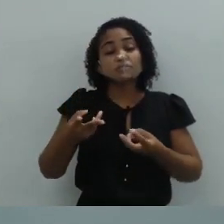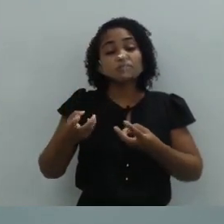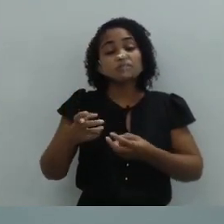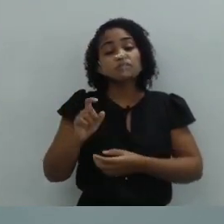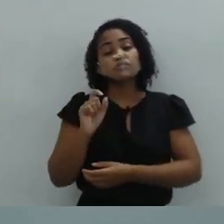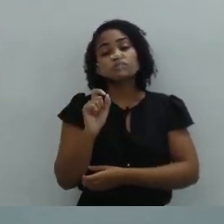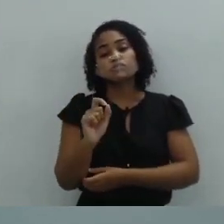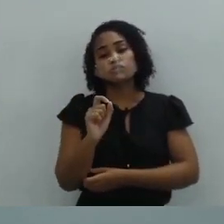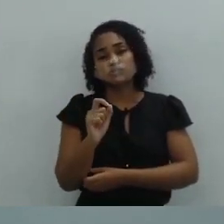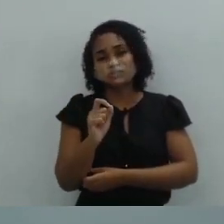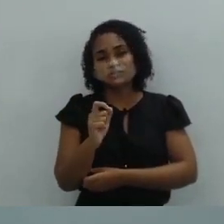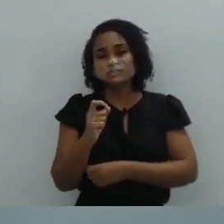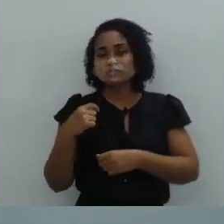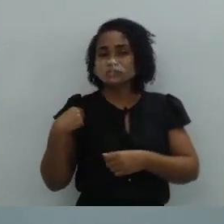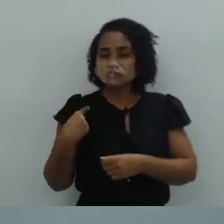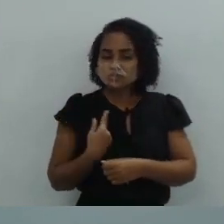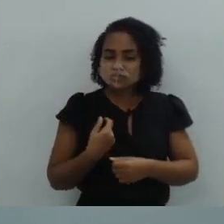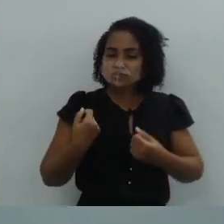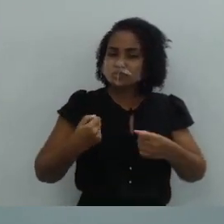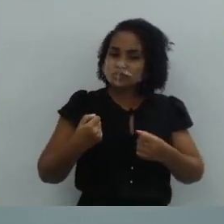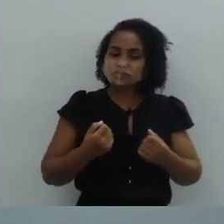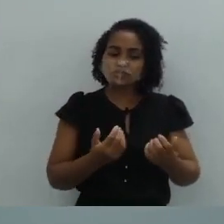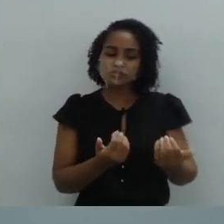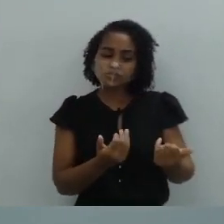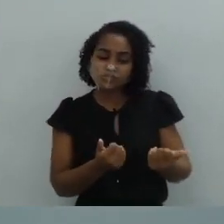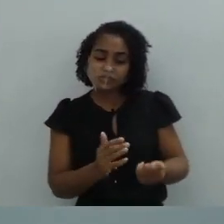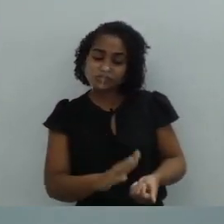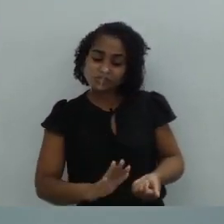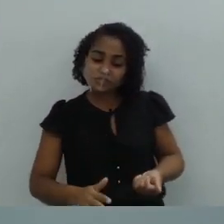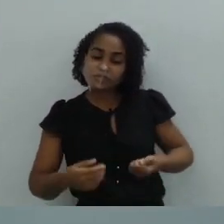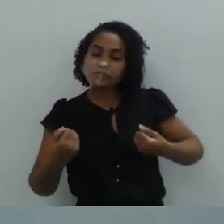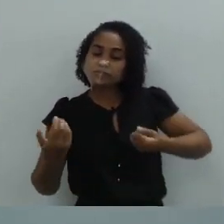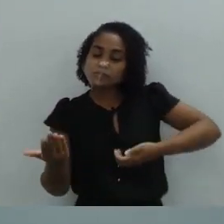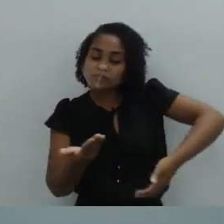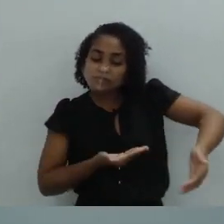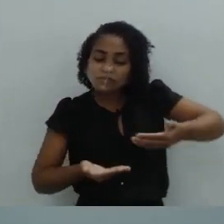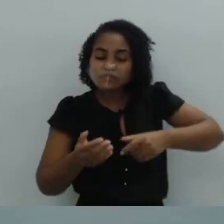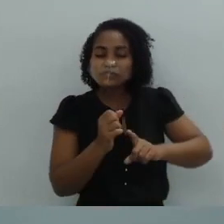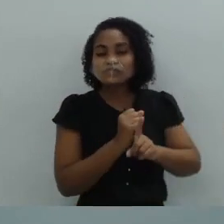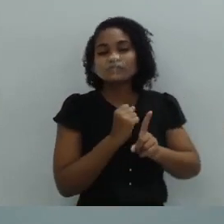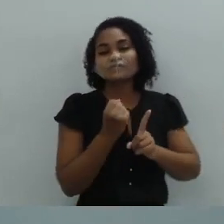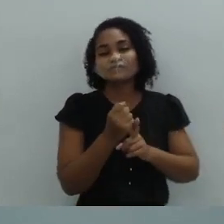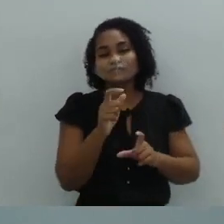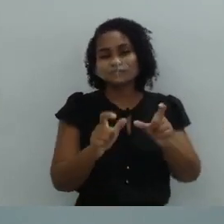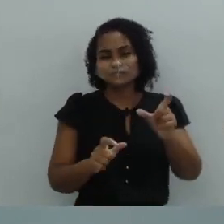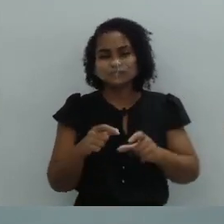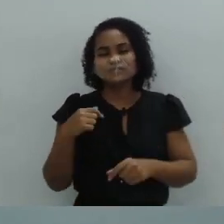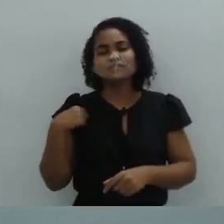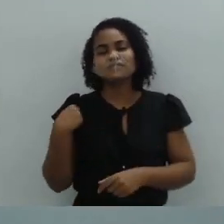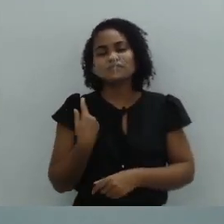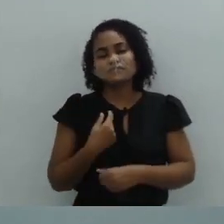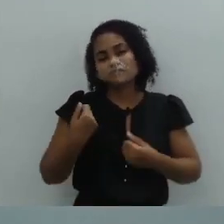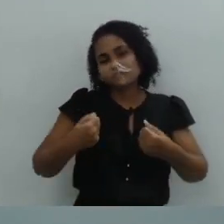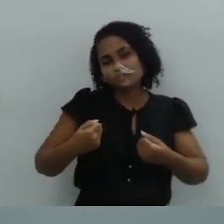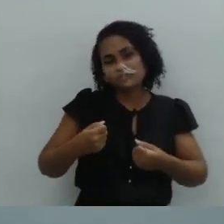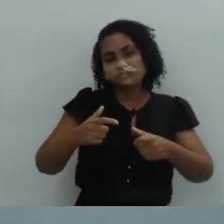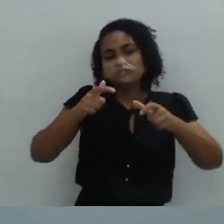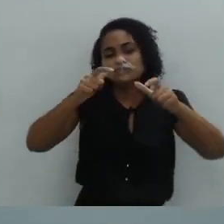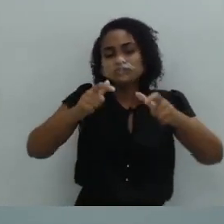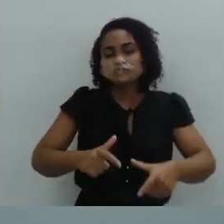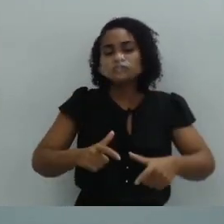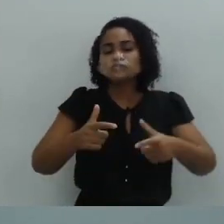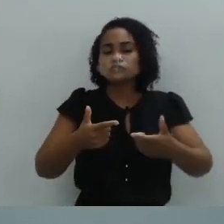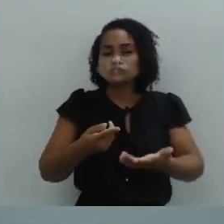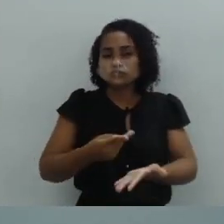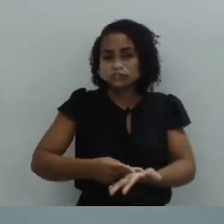que a gente precisa, como jovem, como criança, interagir socialmente com as pessoas. E a gente necessita de um lugar comum